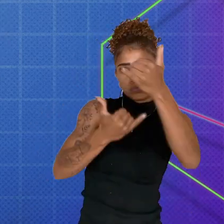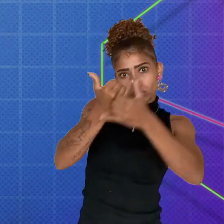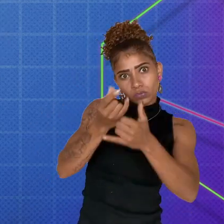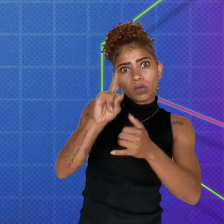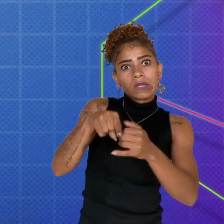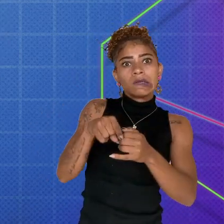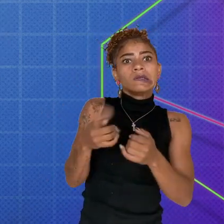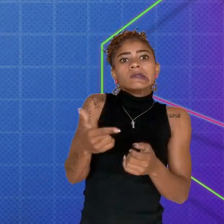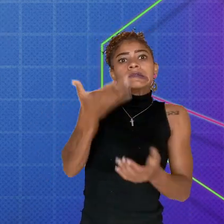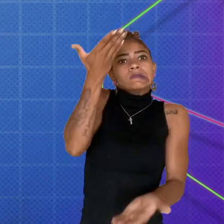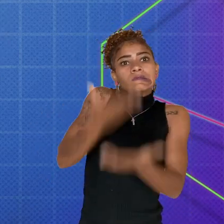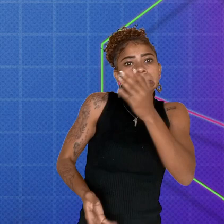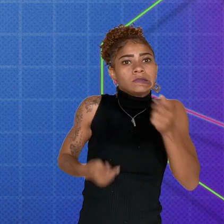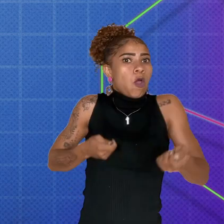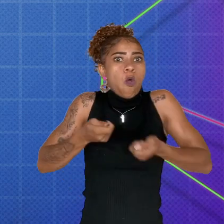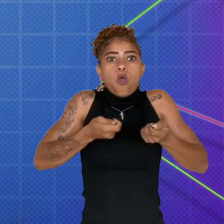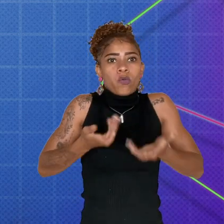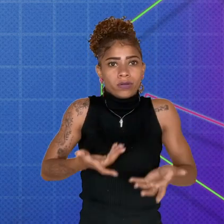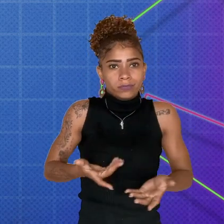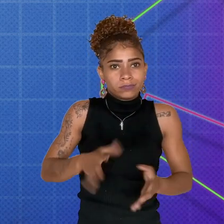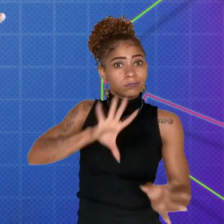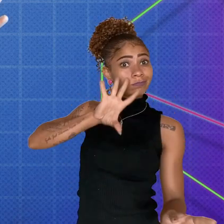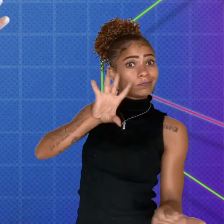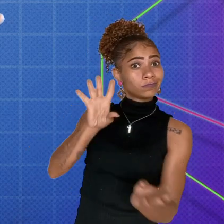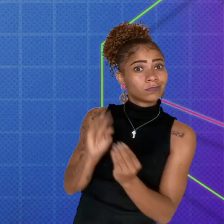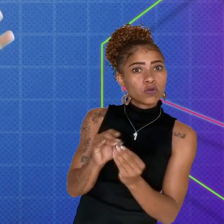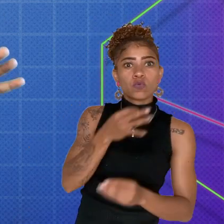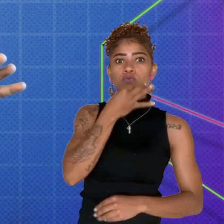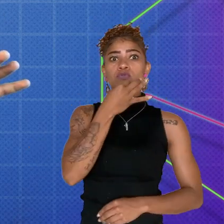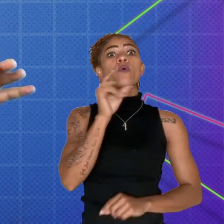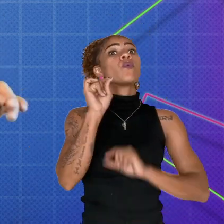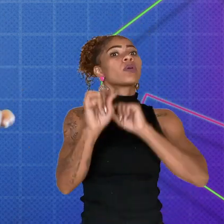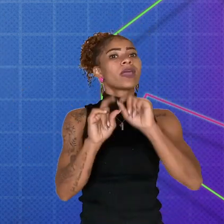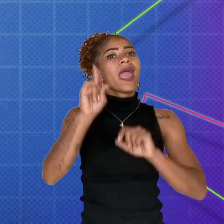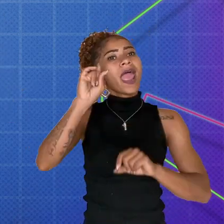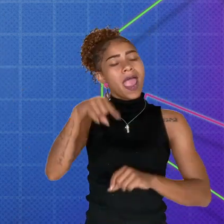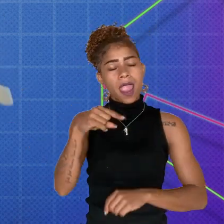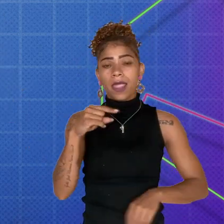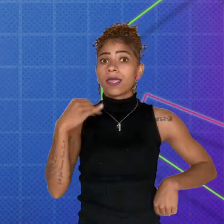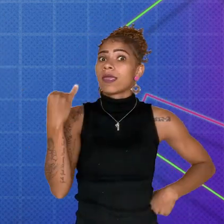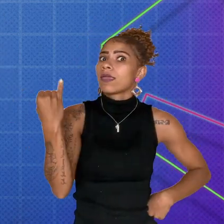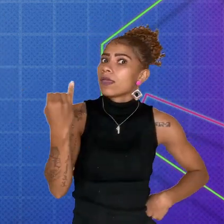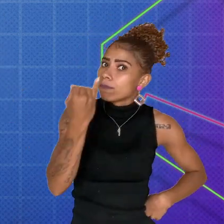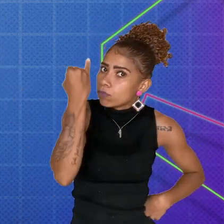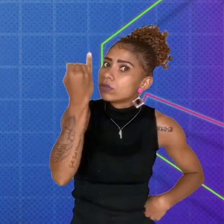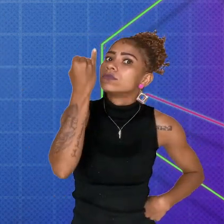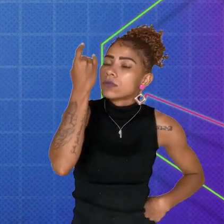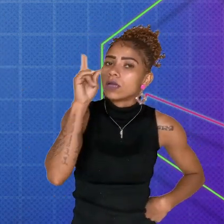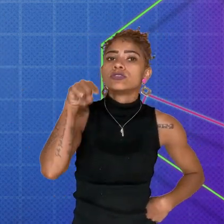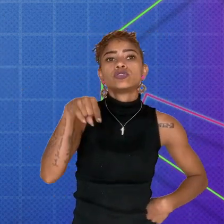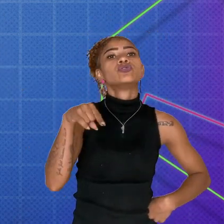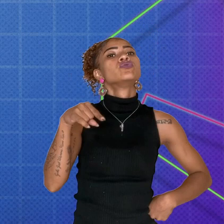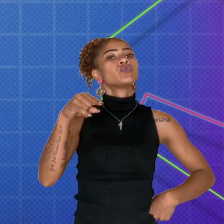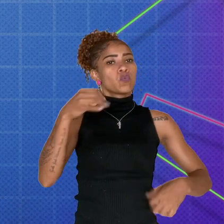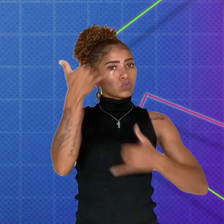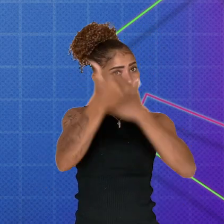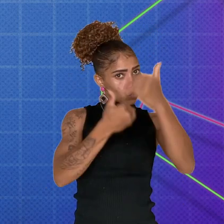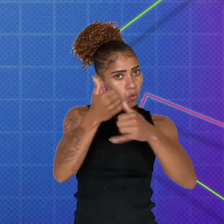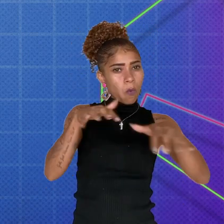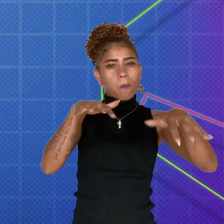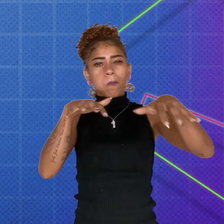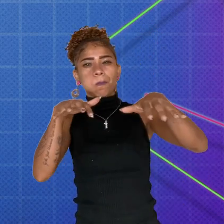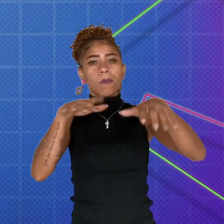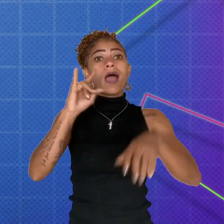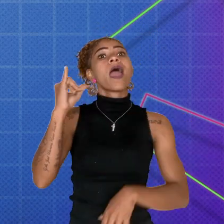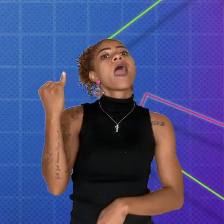que as coisas estão fora de controle. Em resumo, os efeitos sonoros são uma parte fundamental da imersão em um jogo de zumbis.